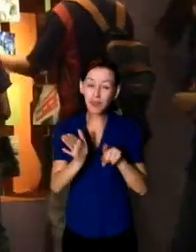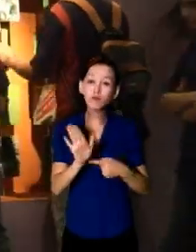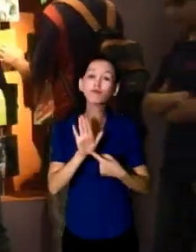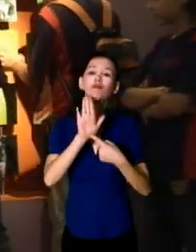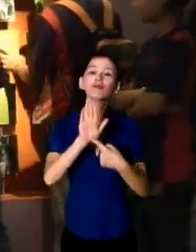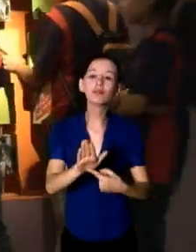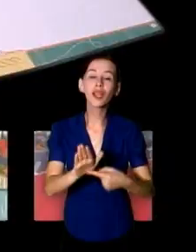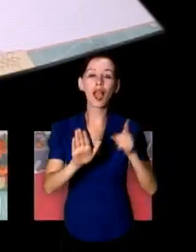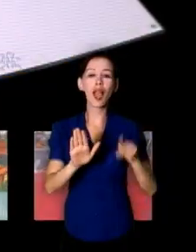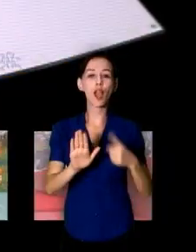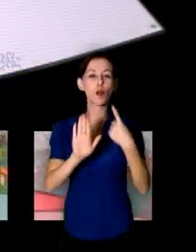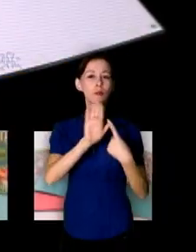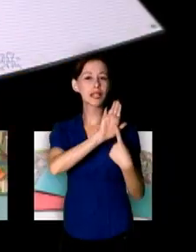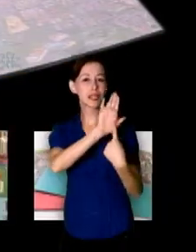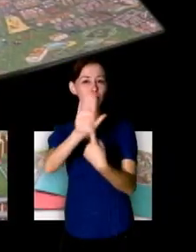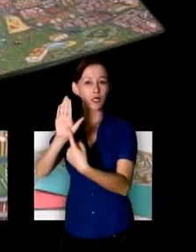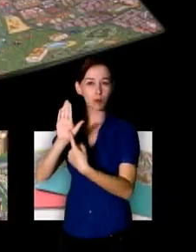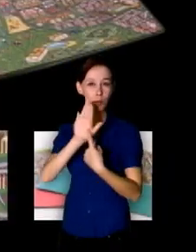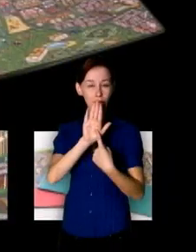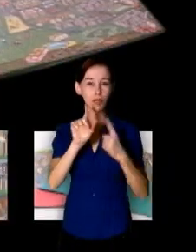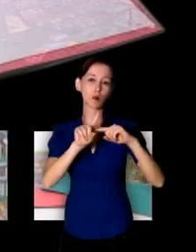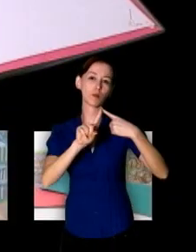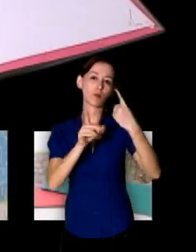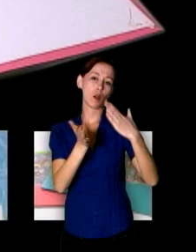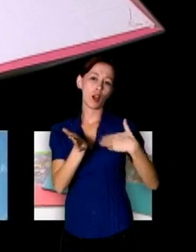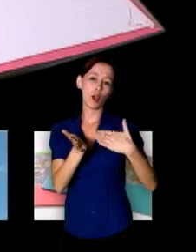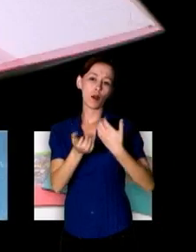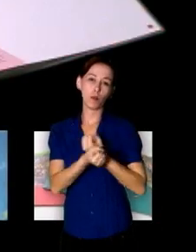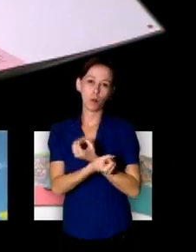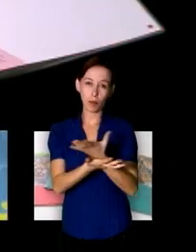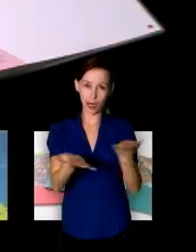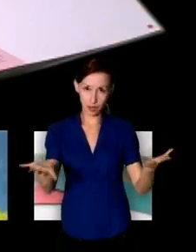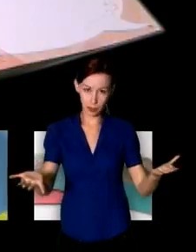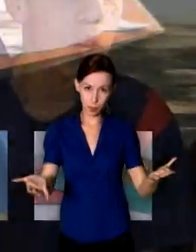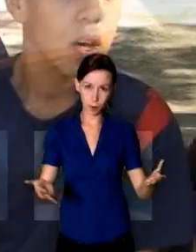sob a forma de exposição e de uma publicação.